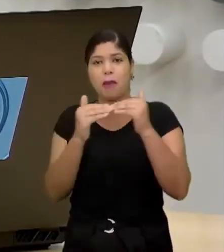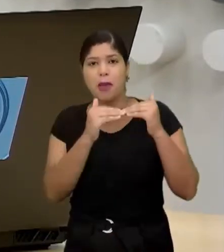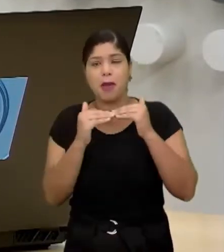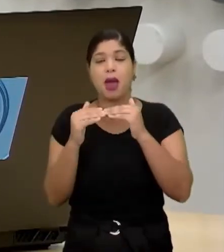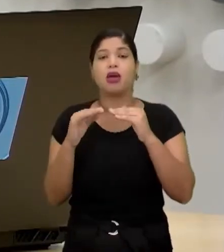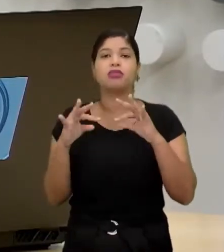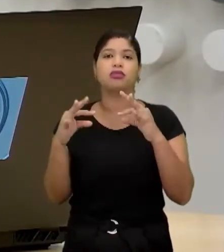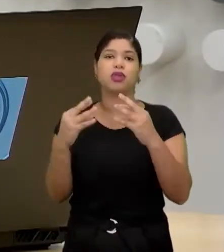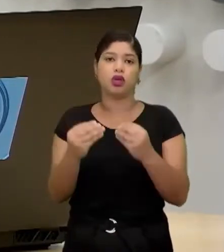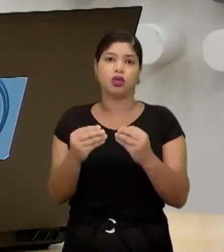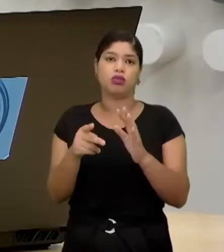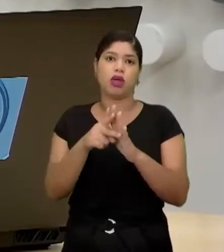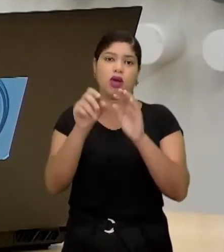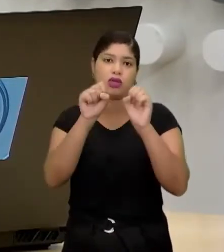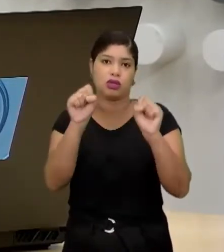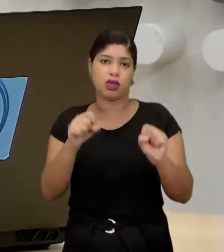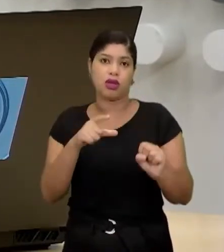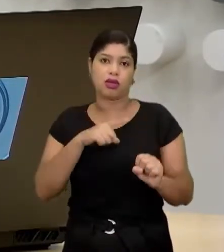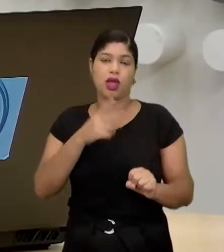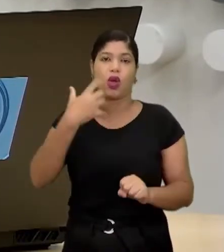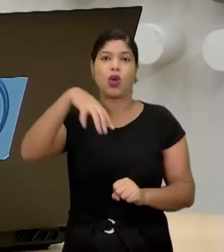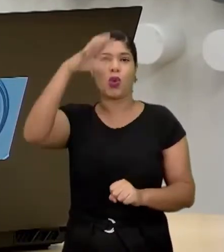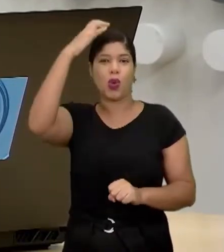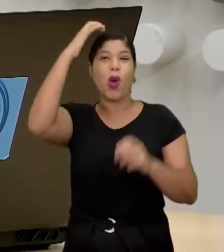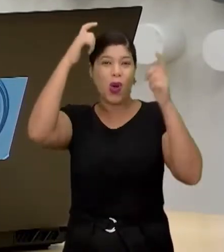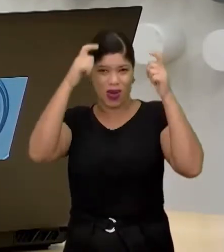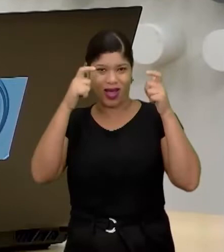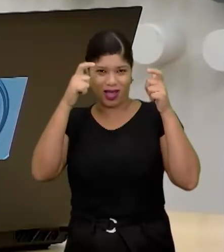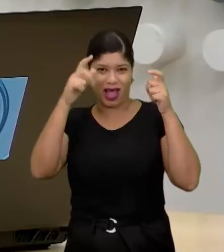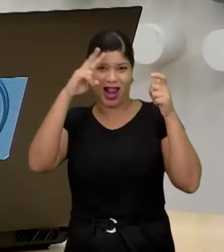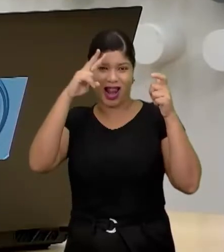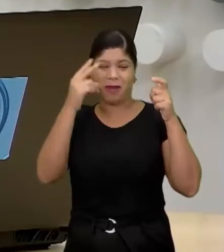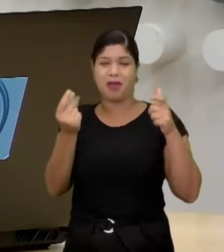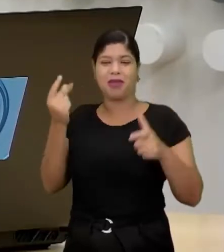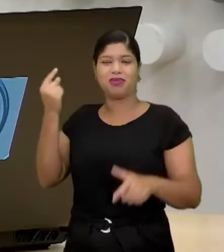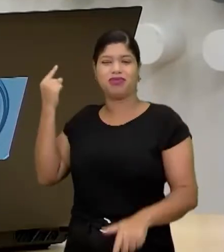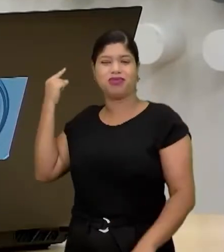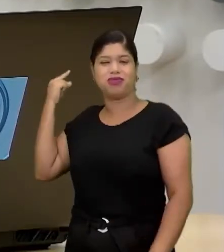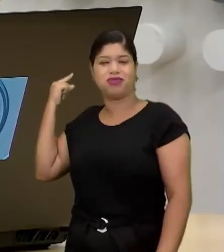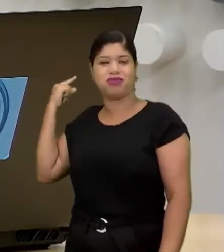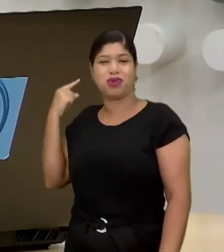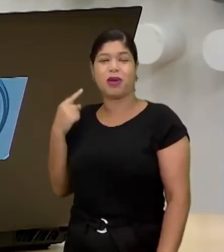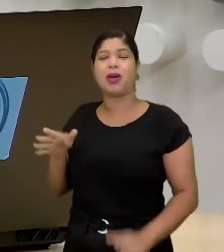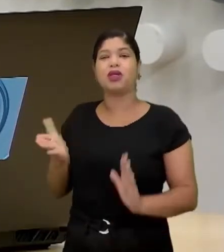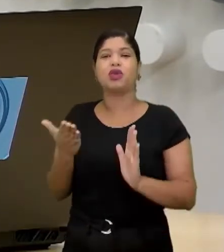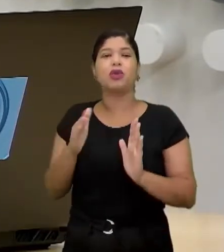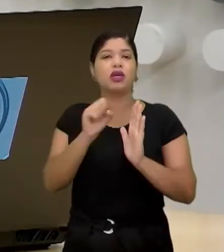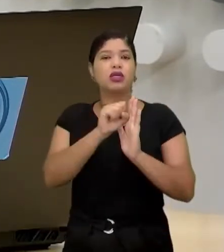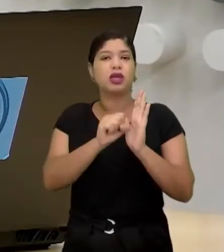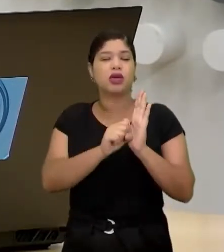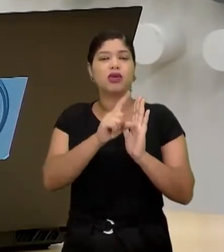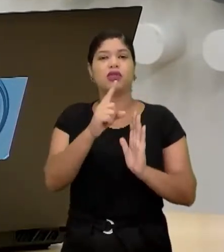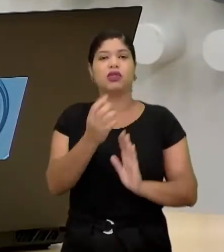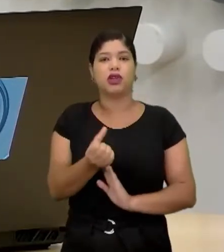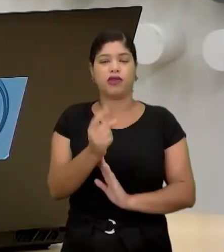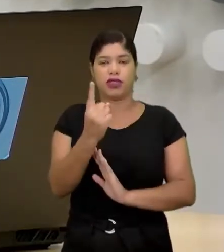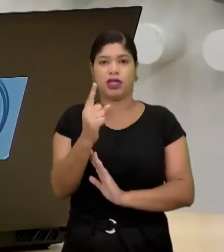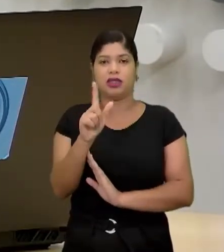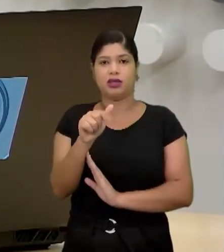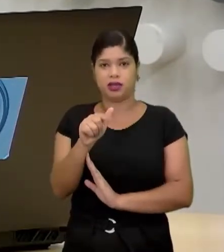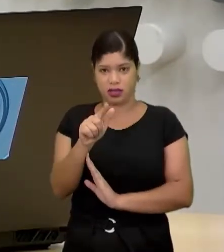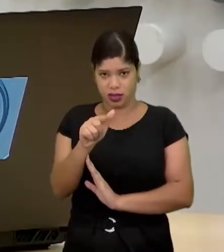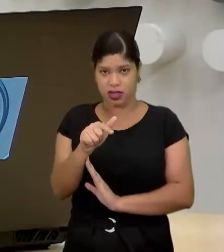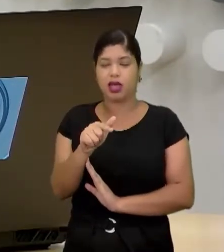viver nesse sistema em que havia um rei Olha lá data né o yin que Hobbes viveu século 16 17 né então